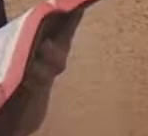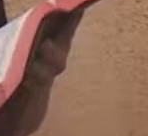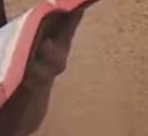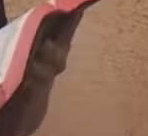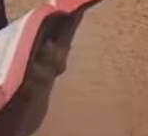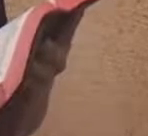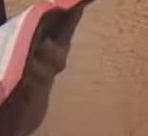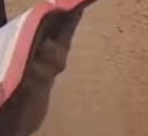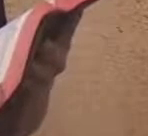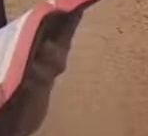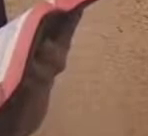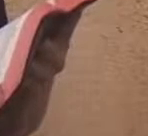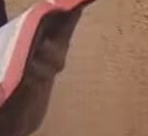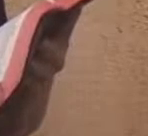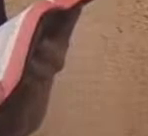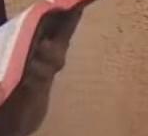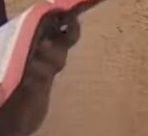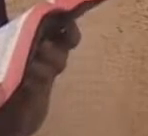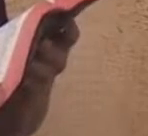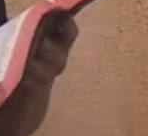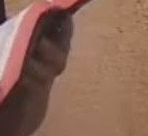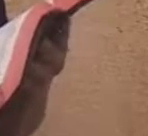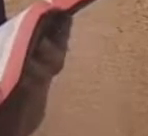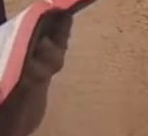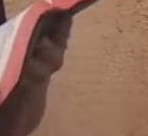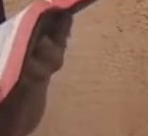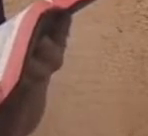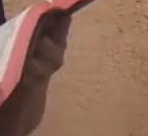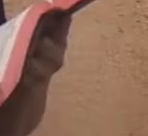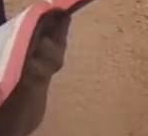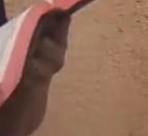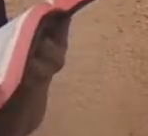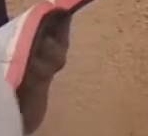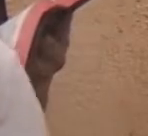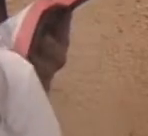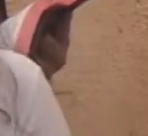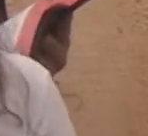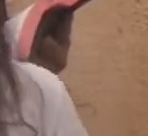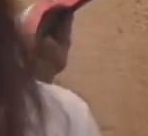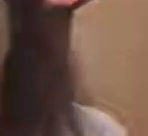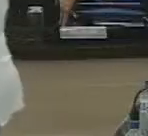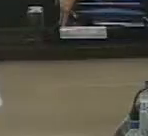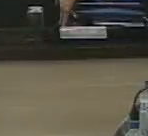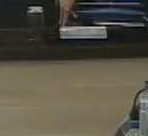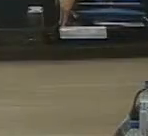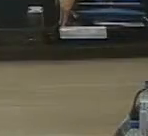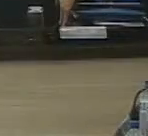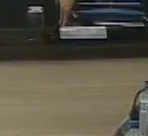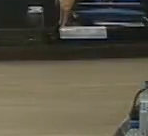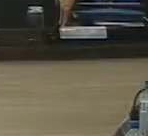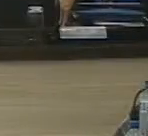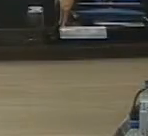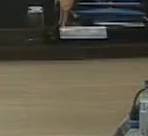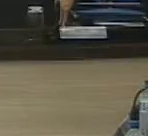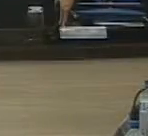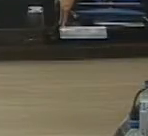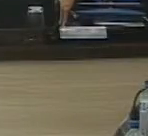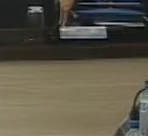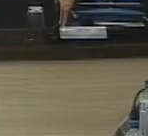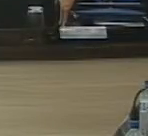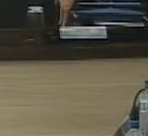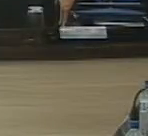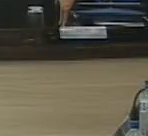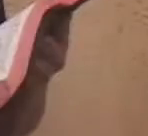lhes dizia a palavra, segundo o que podiam compreender. E sem parábolas, nunca lhe